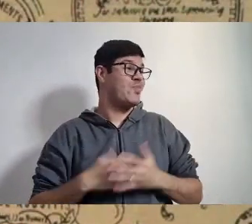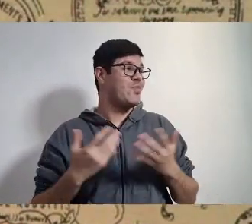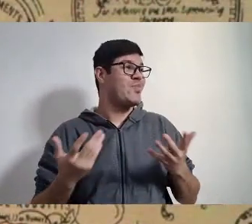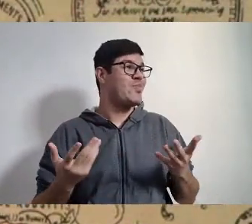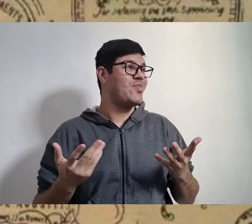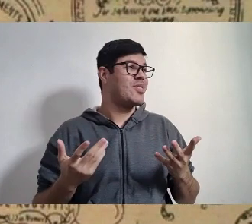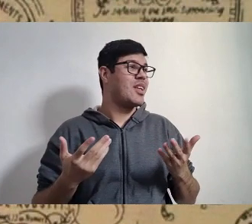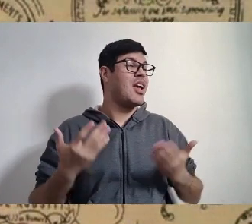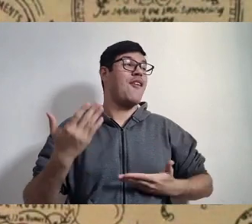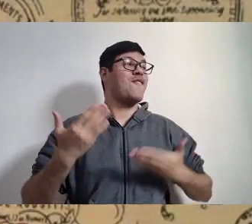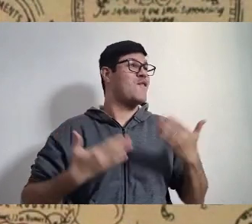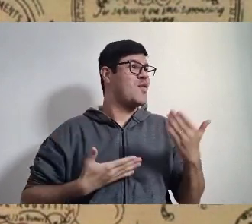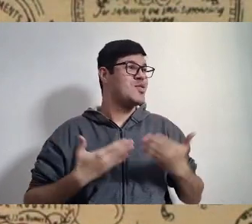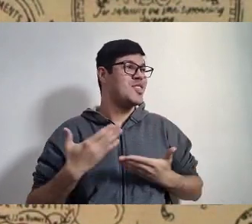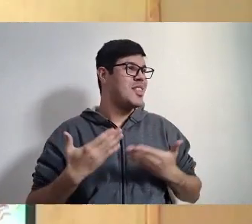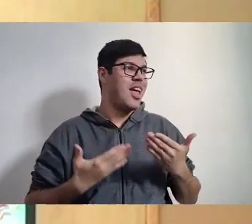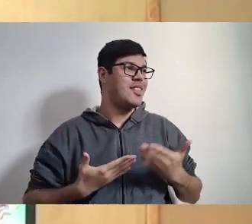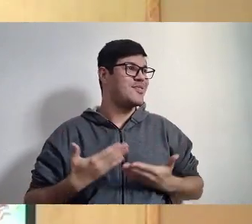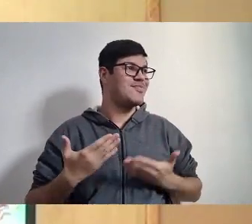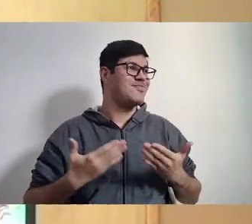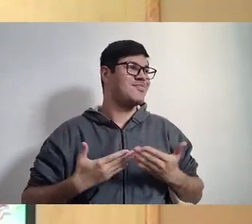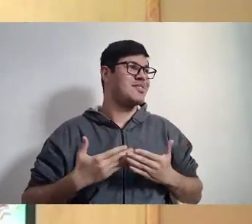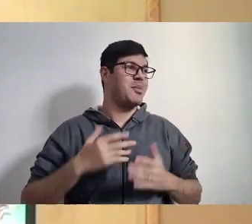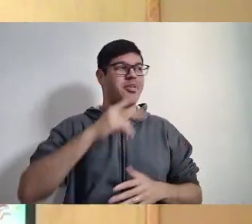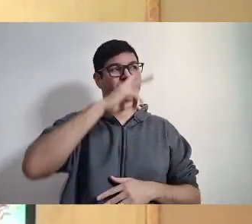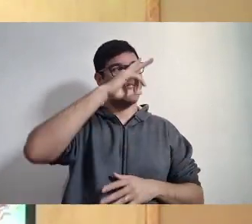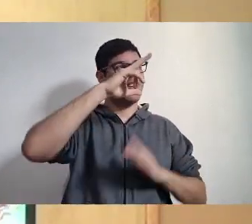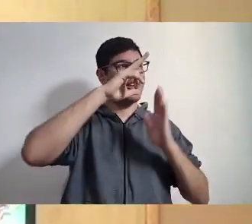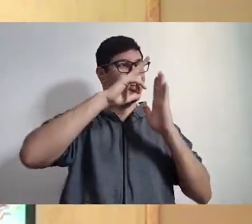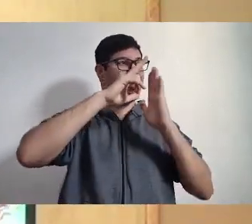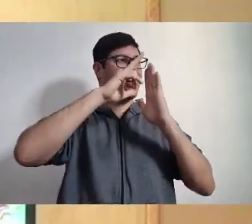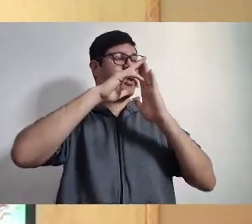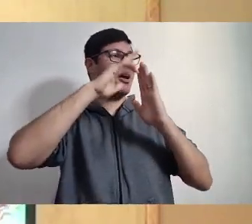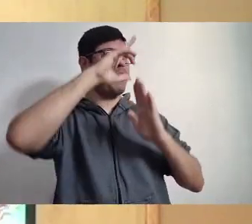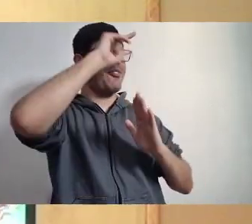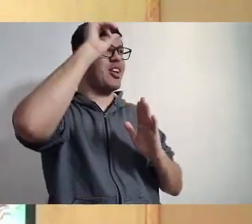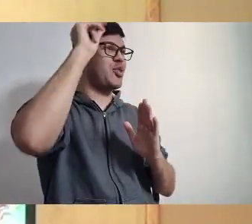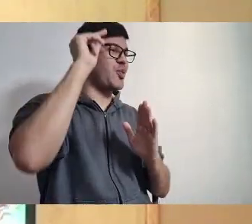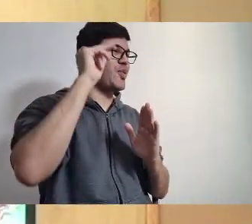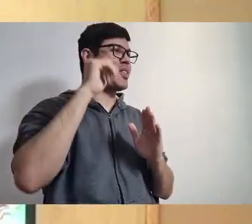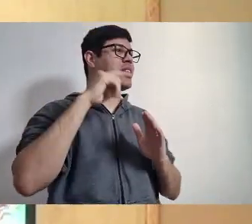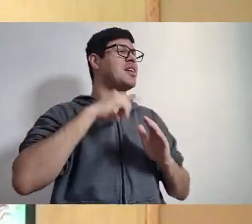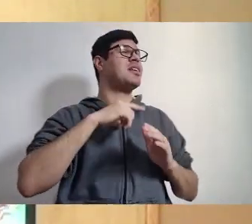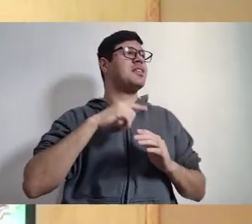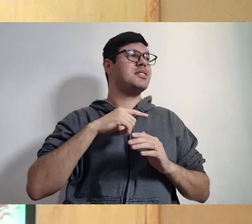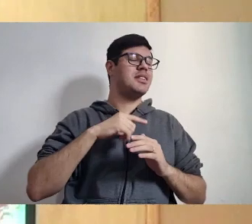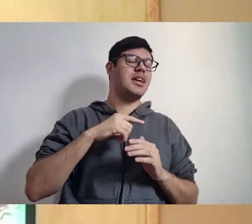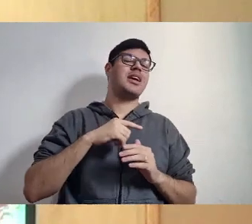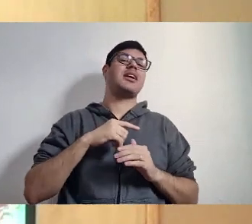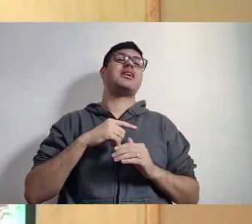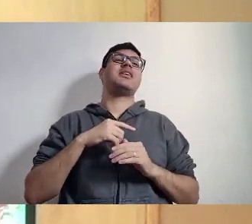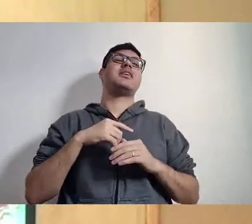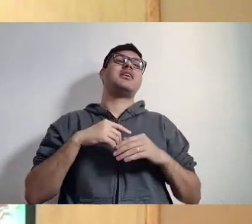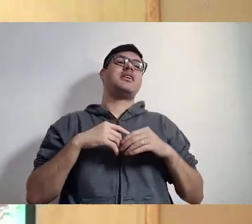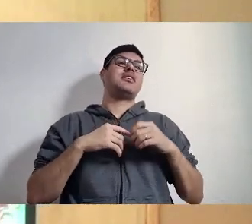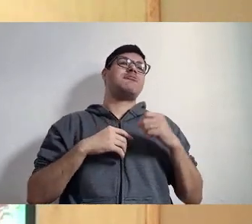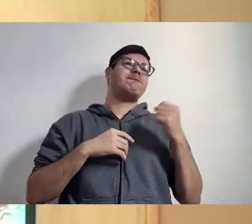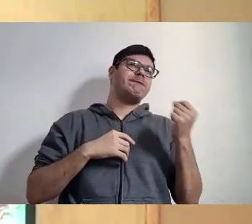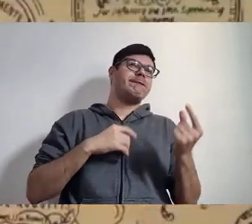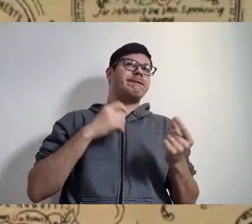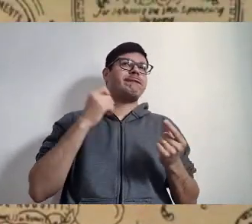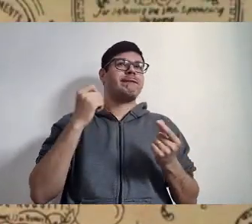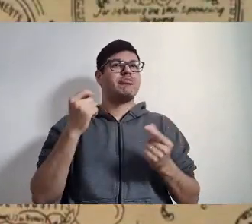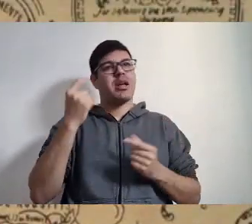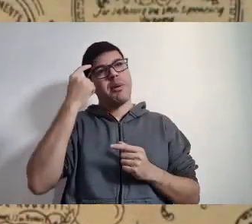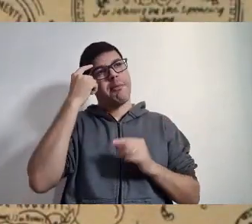Servidor público, você tem aí a Araprev, você tem toda uma questão, né, de plano de carreira, o investimento